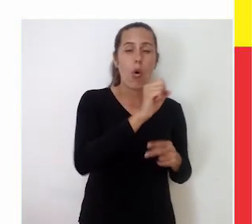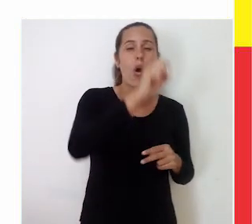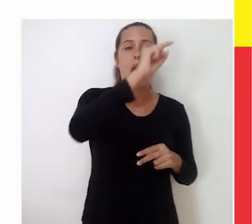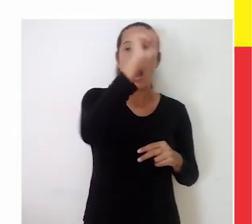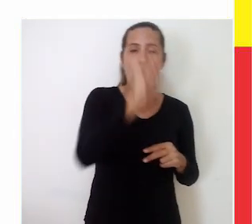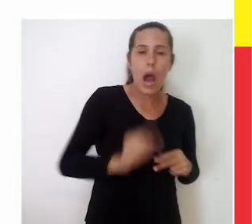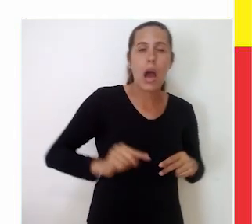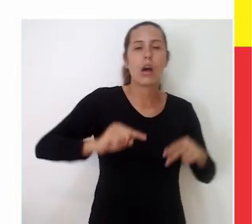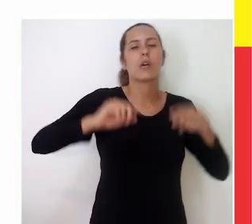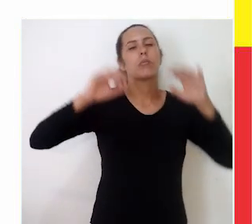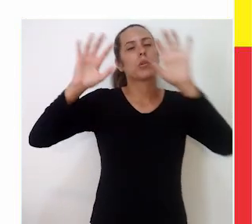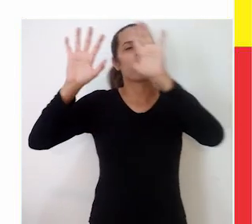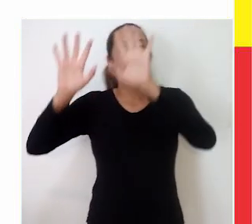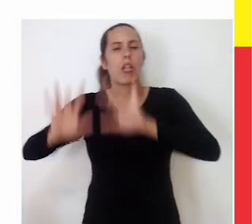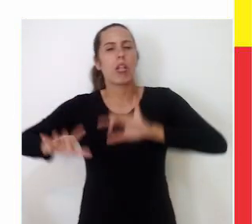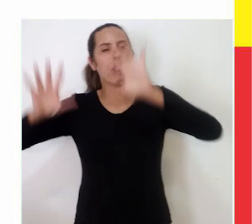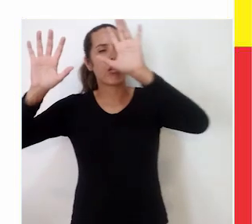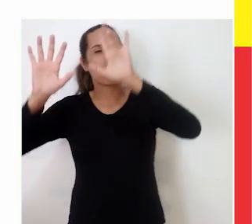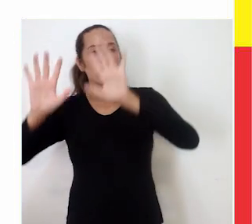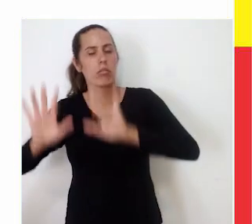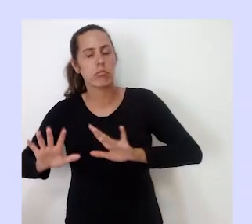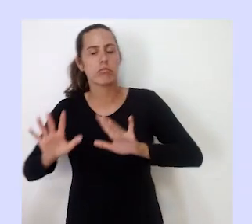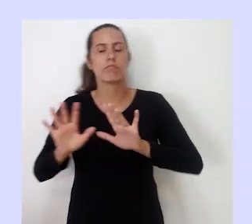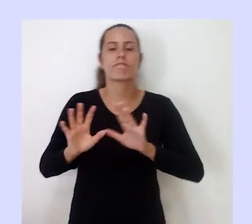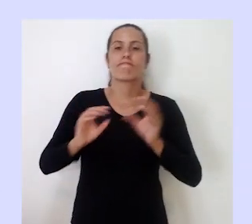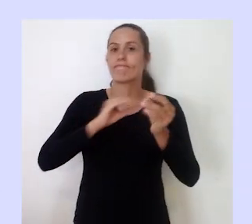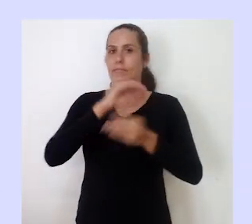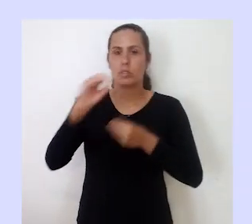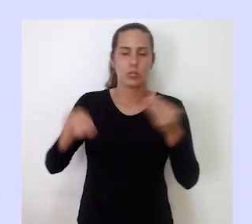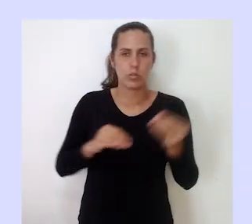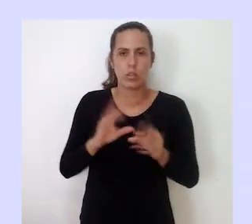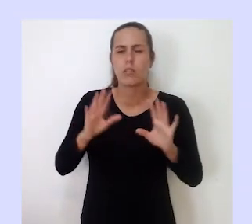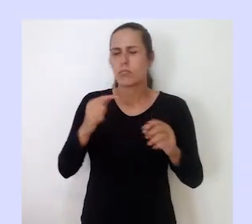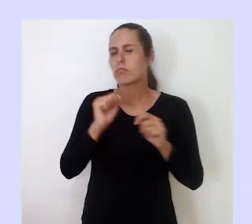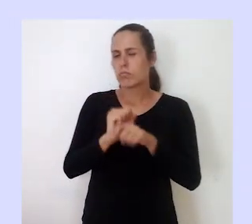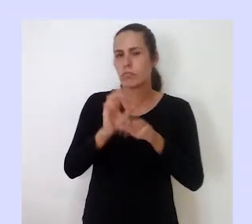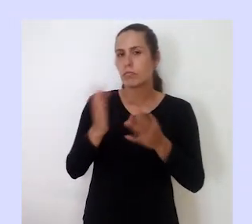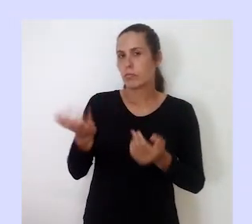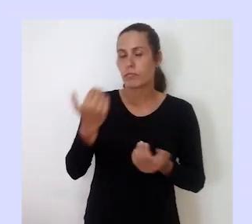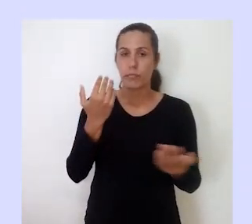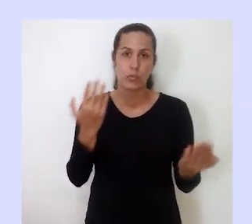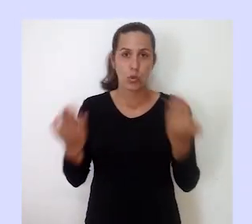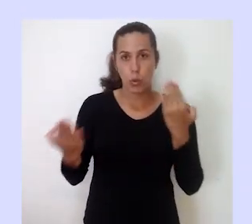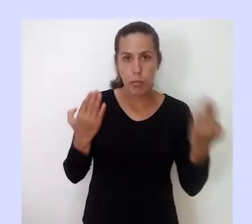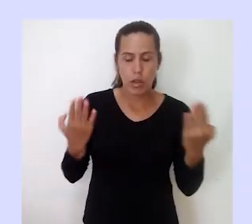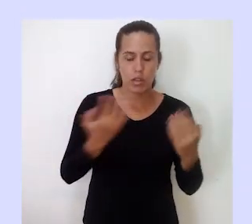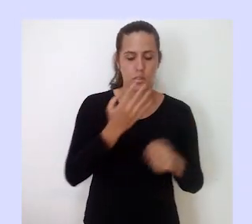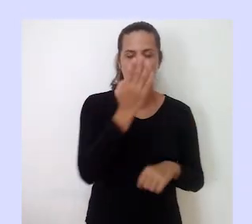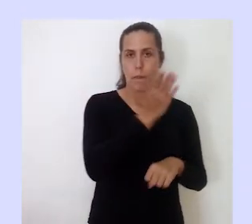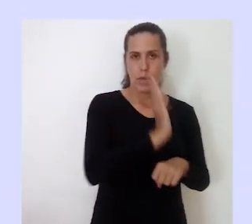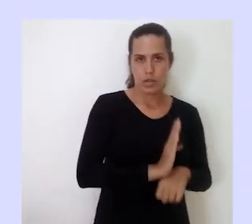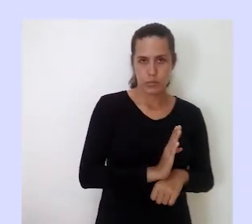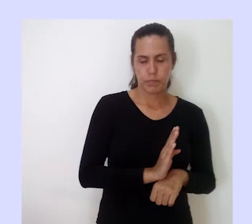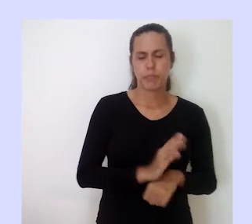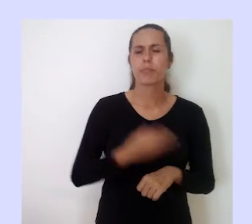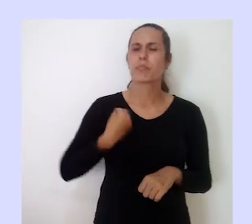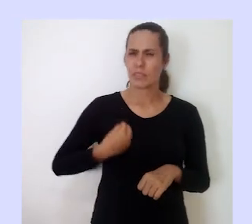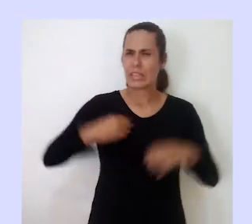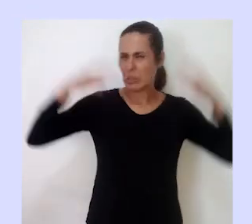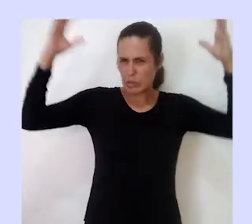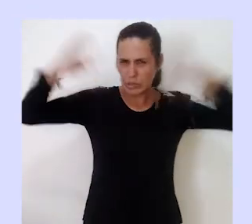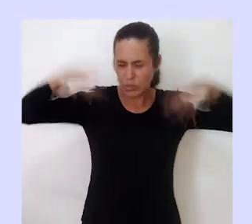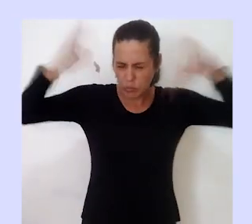e nevascas. Vamos fazer uma comparação com relação ao nosso país. Temos tempestades?